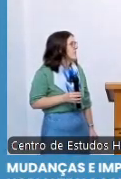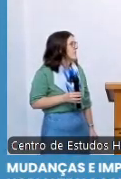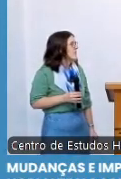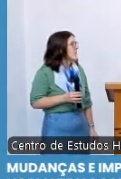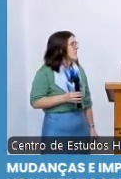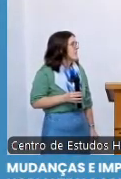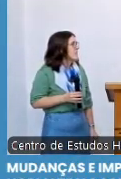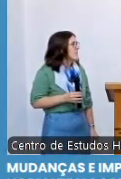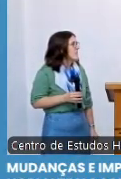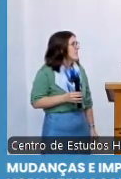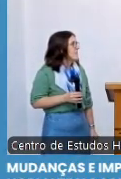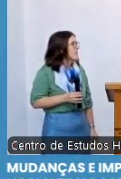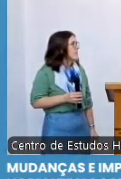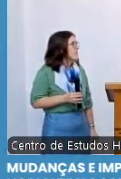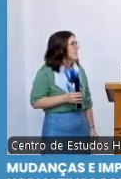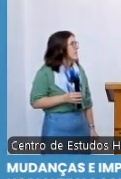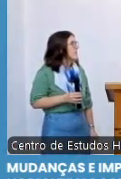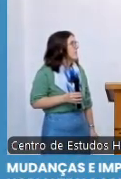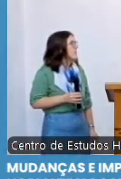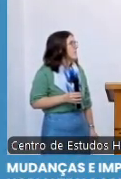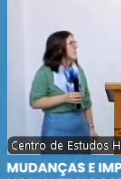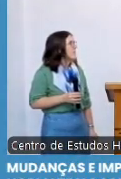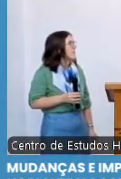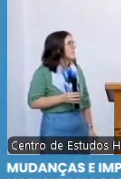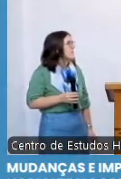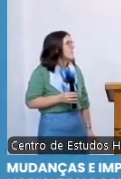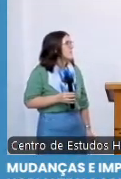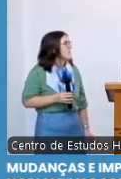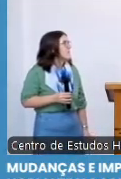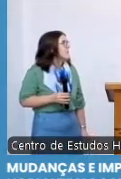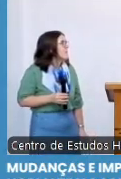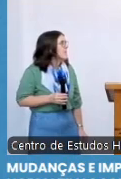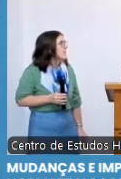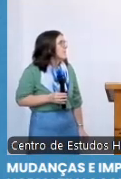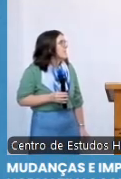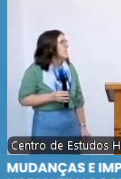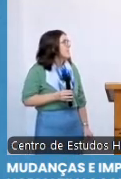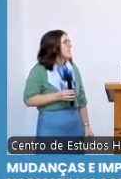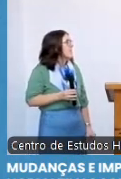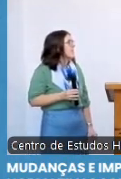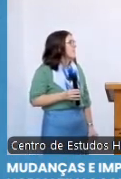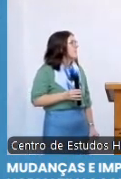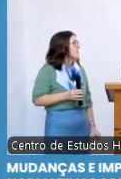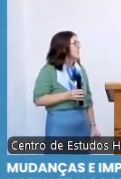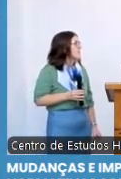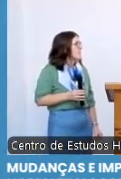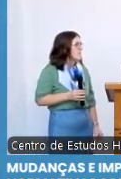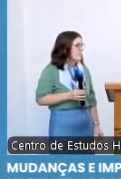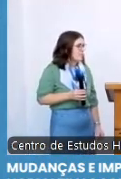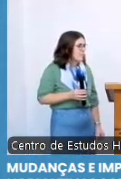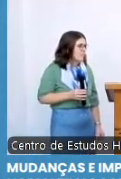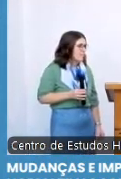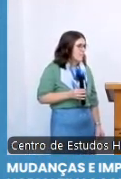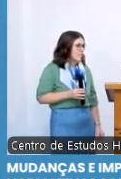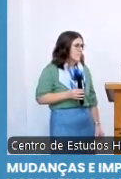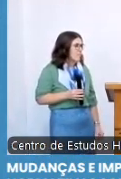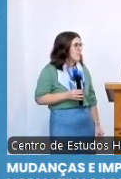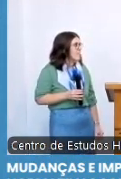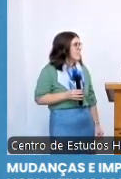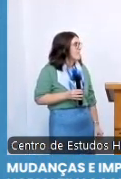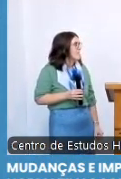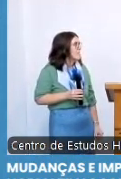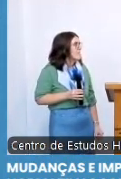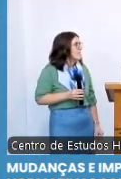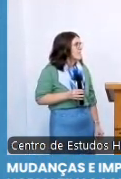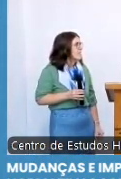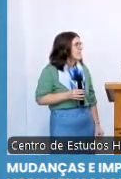Uma novidade, né, é a previsão, né, clara das infrações éticas e sanitárias